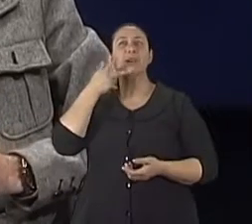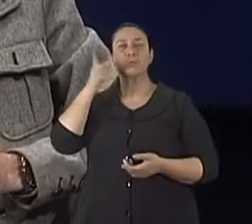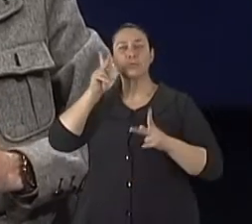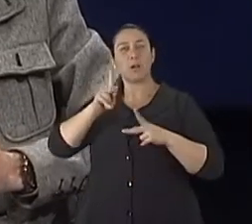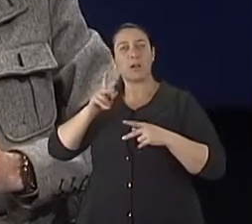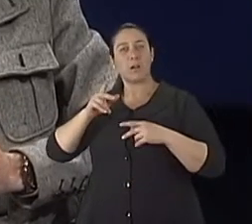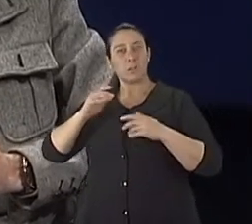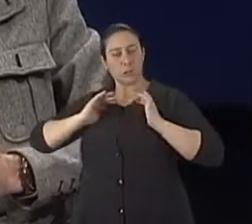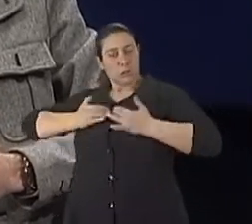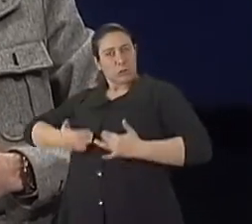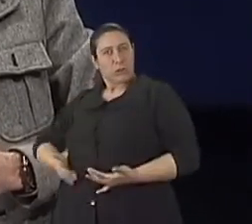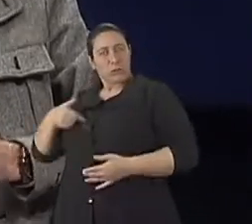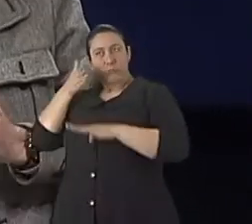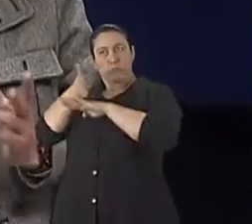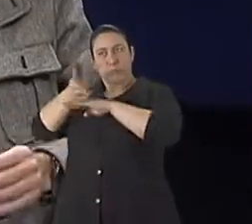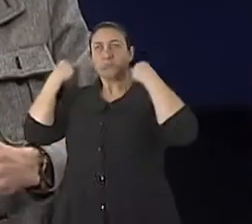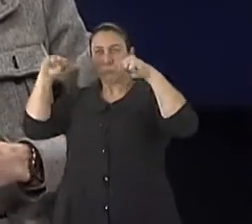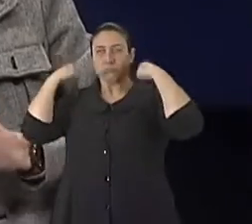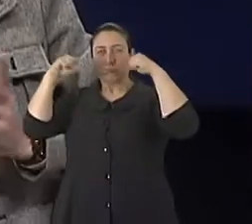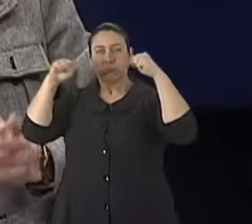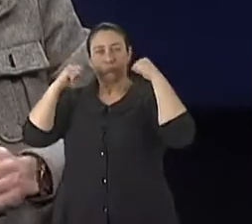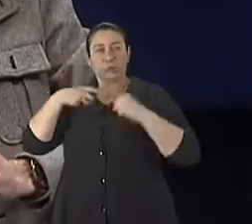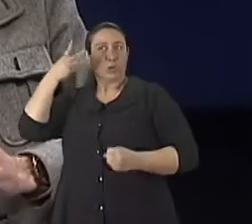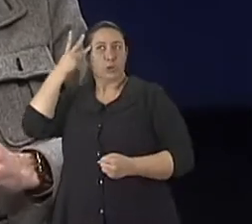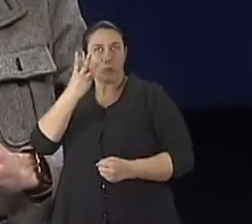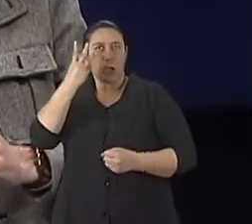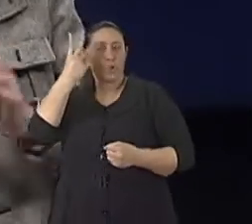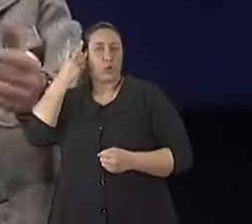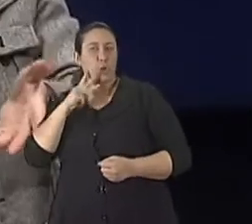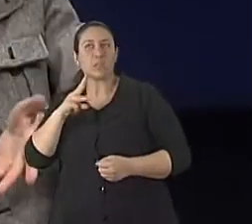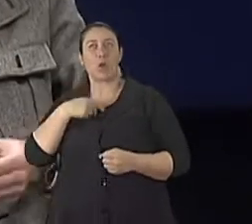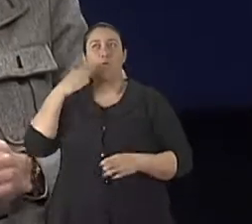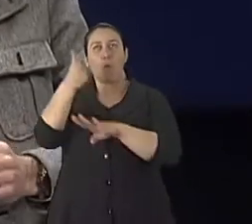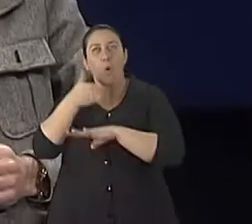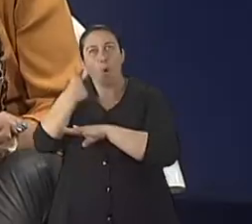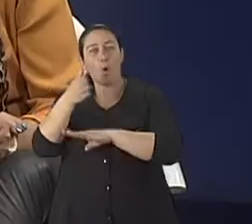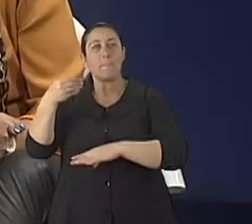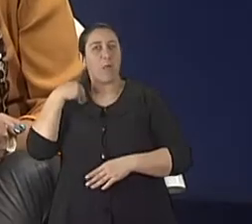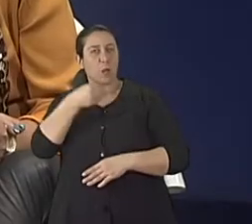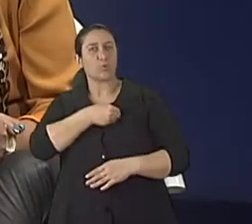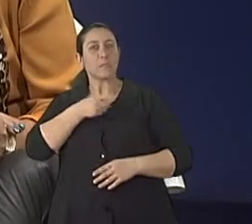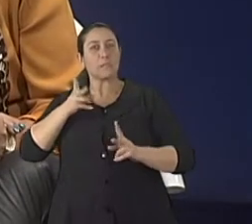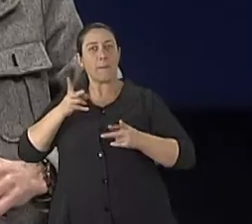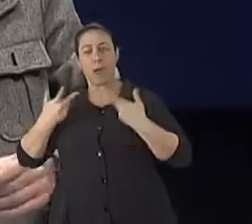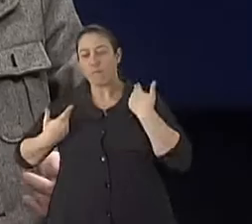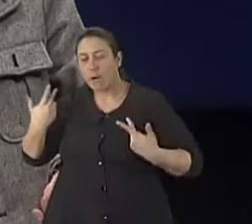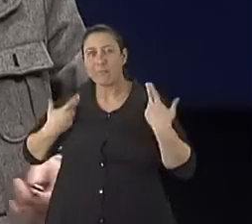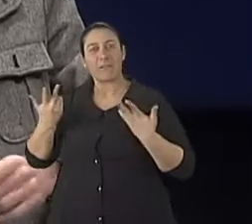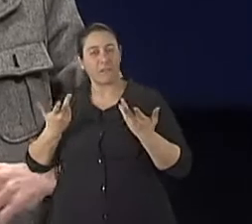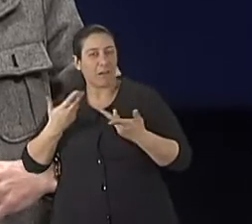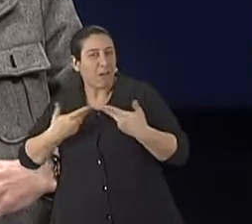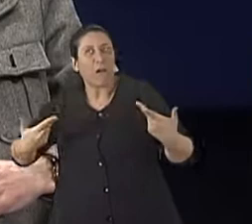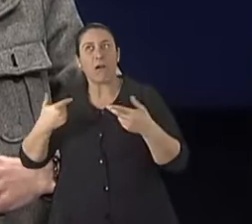as pessoas ainda uma academia querendo ficar bonito em três dias e há três meses e lá ocorreram ou deformando o corpo é do exato essa